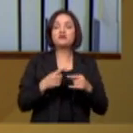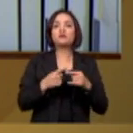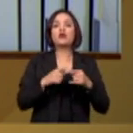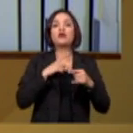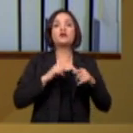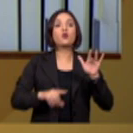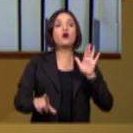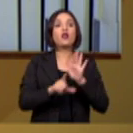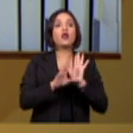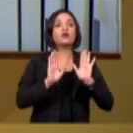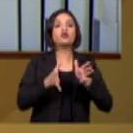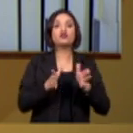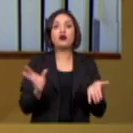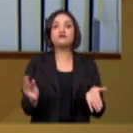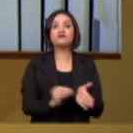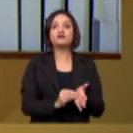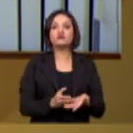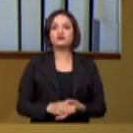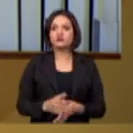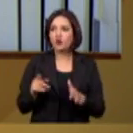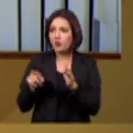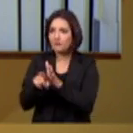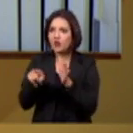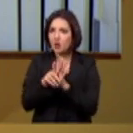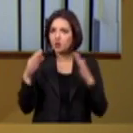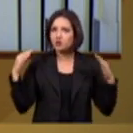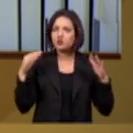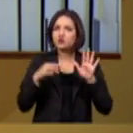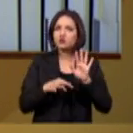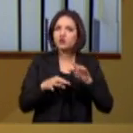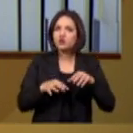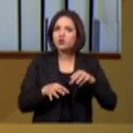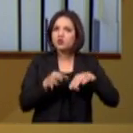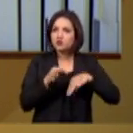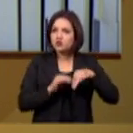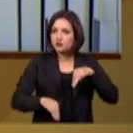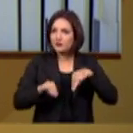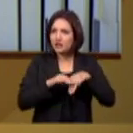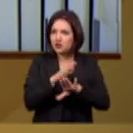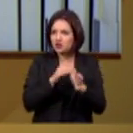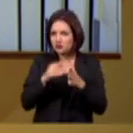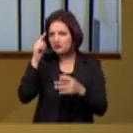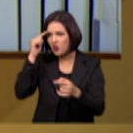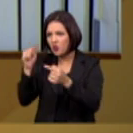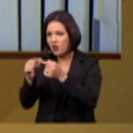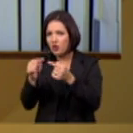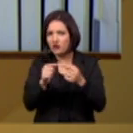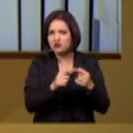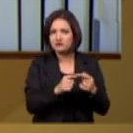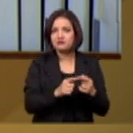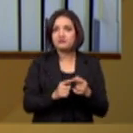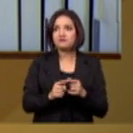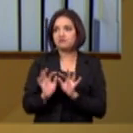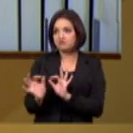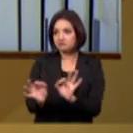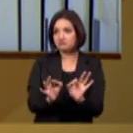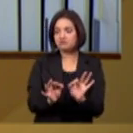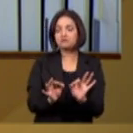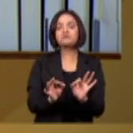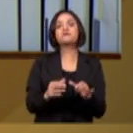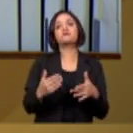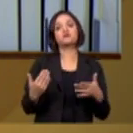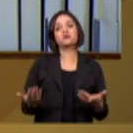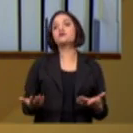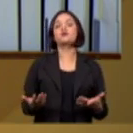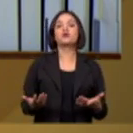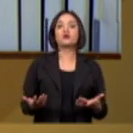lei específica que foi aplicada eu pergunto se todos estão de acordo com a tese eu verifico que não há divergência então